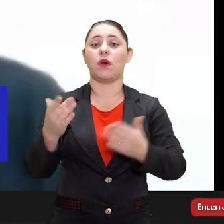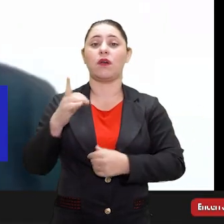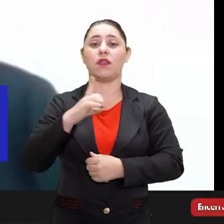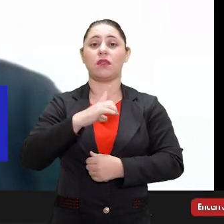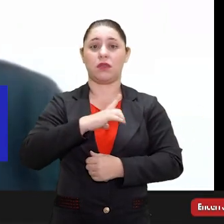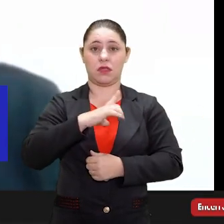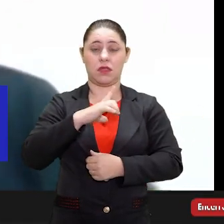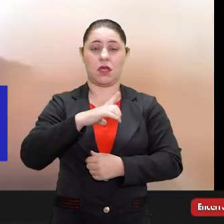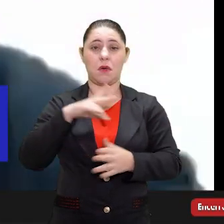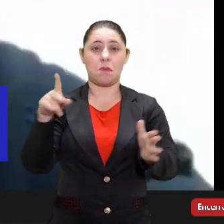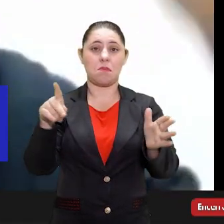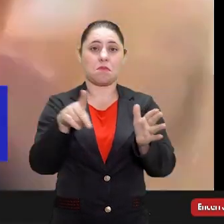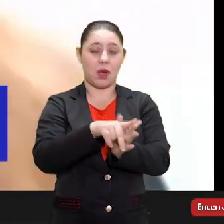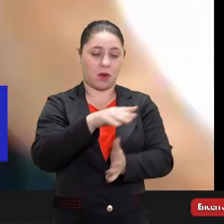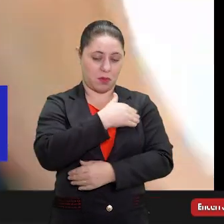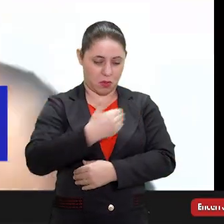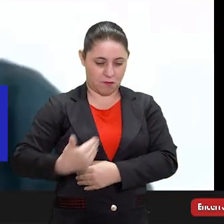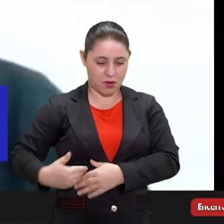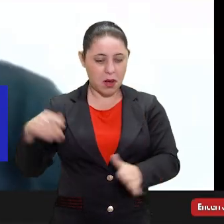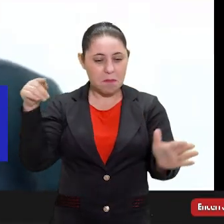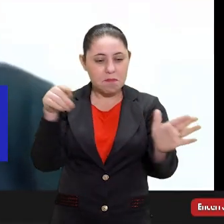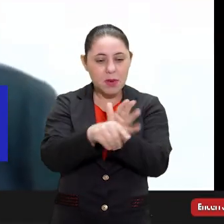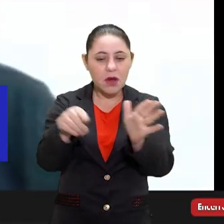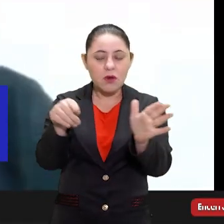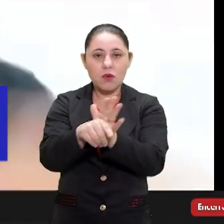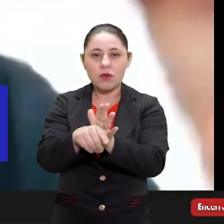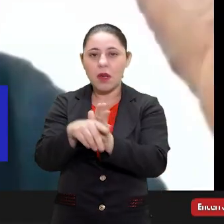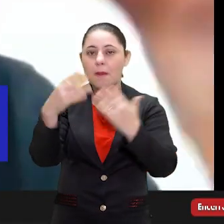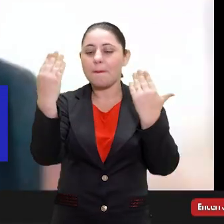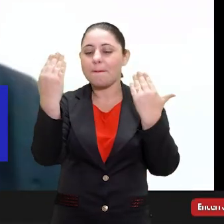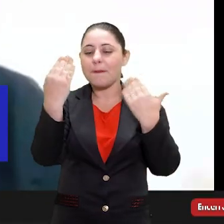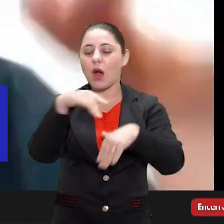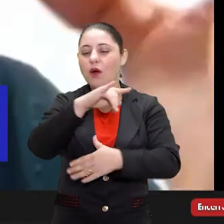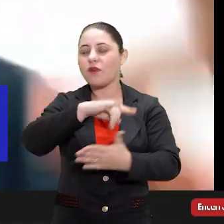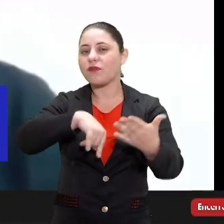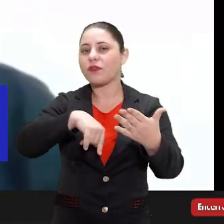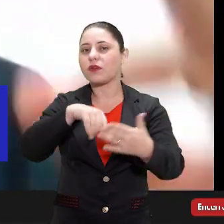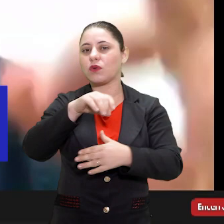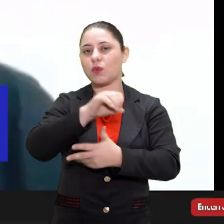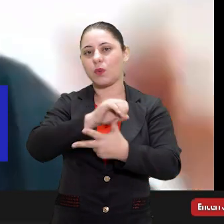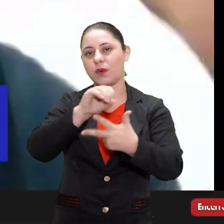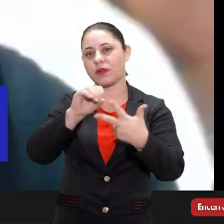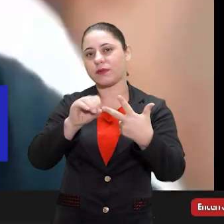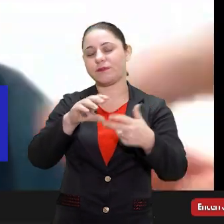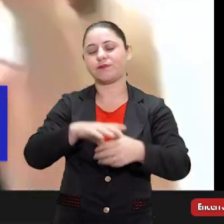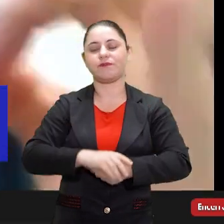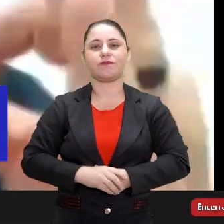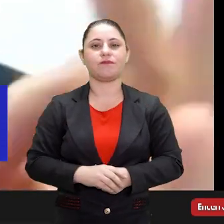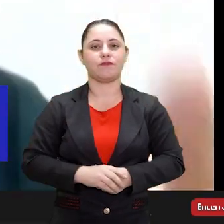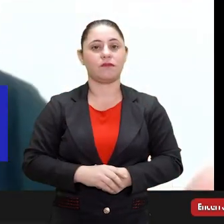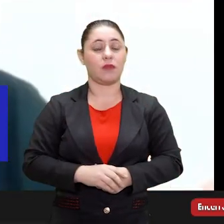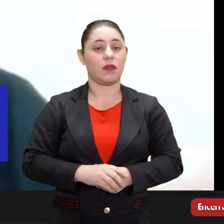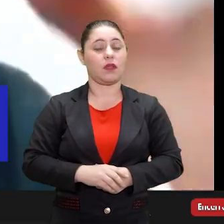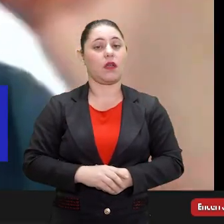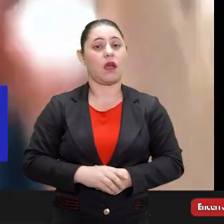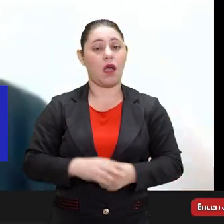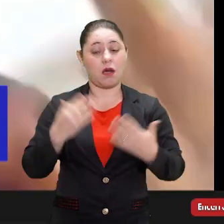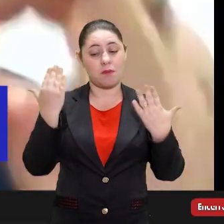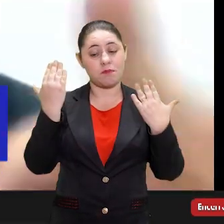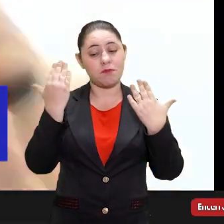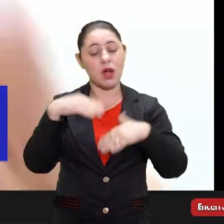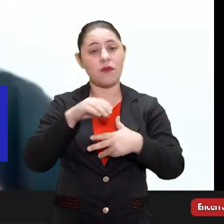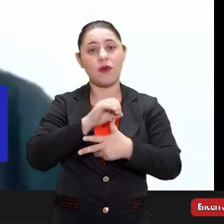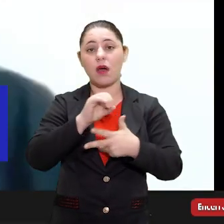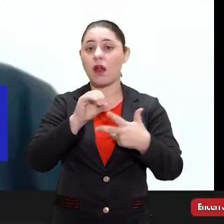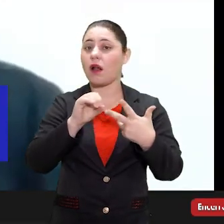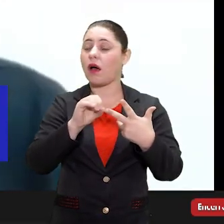Dubai, afirmava o seguinte: começam agora a ter a cara do governo as questões